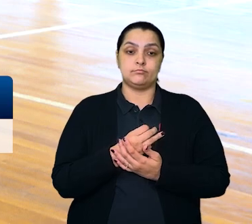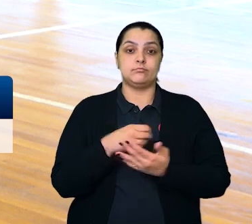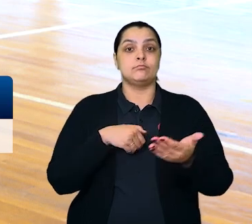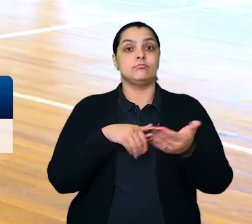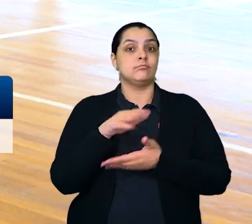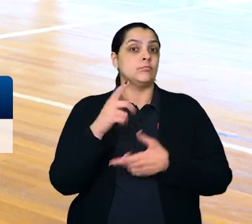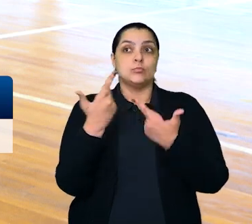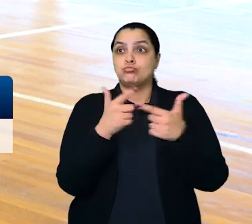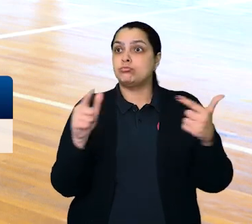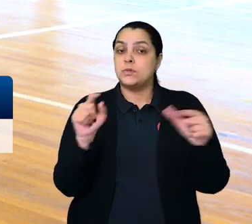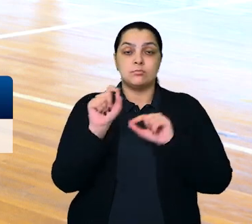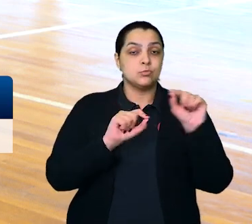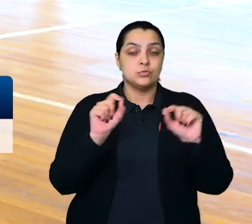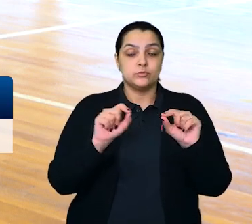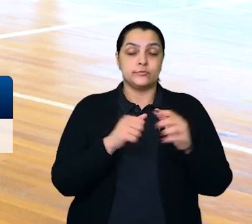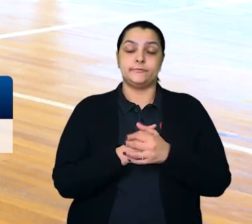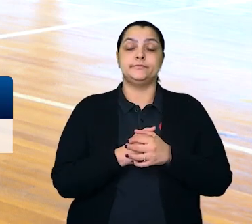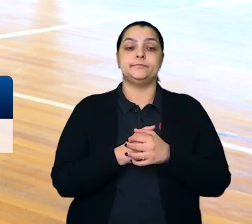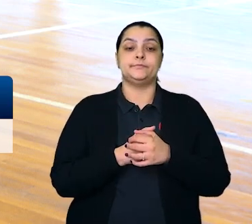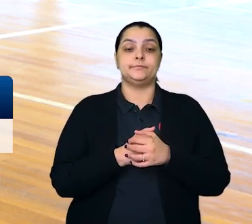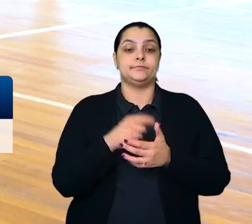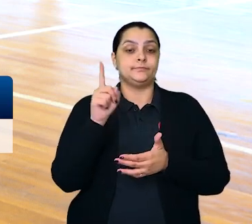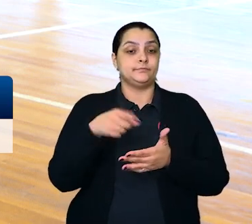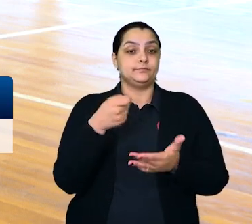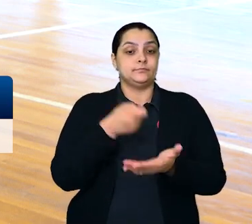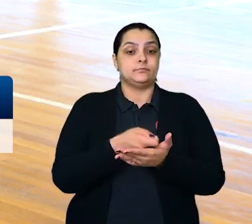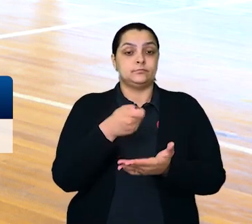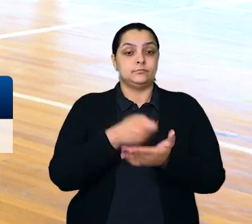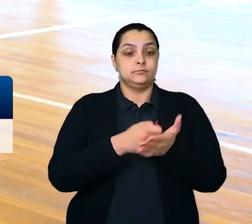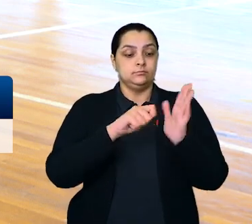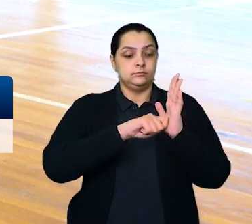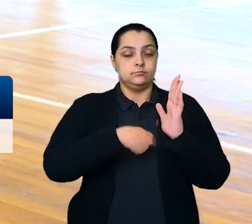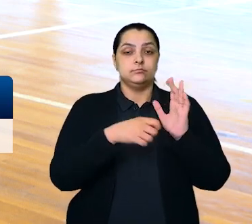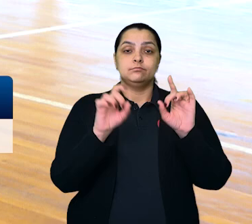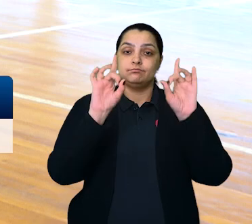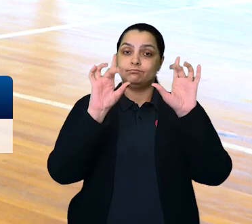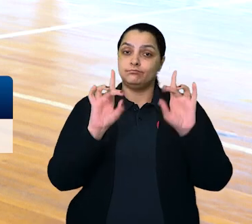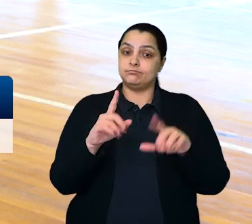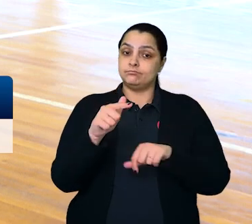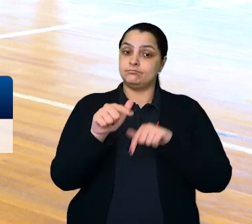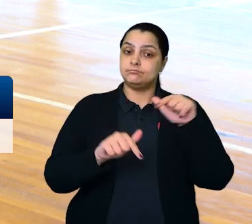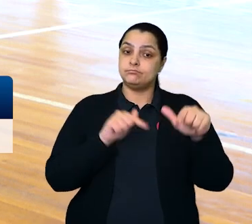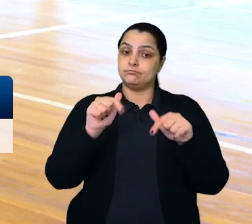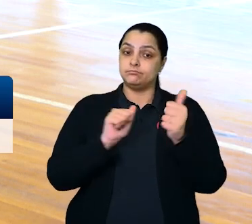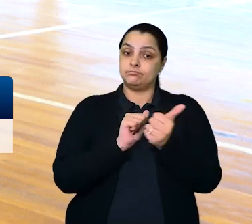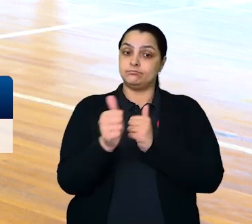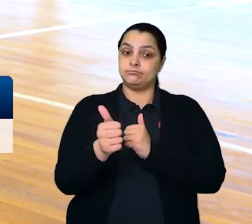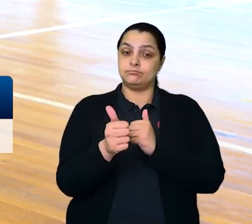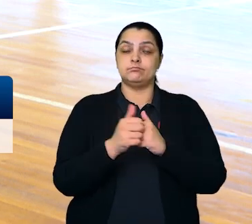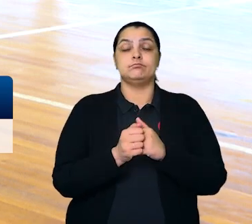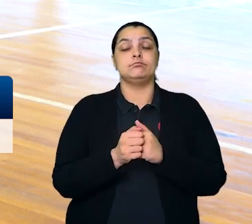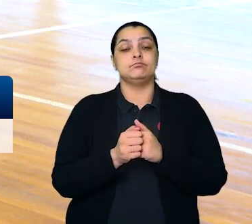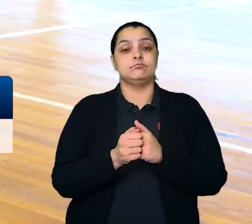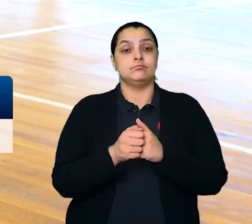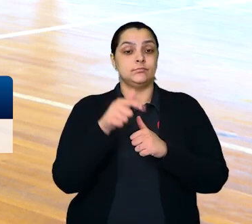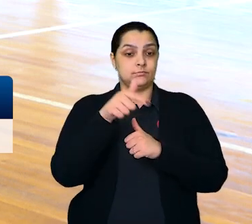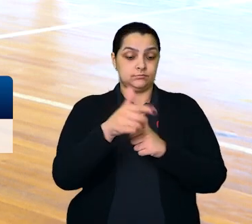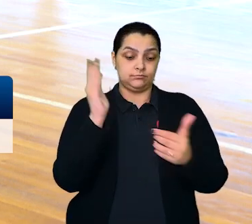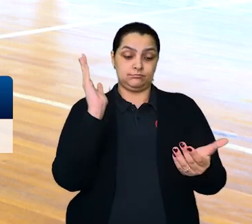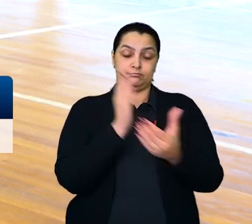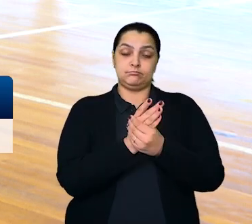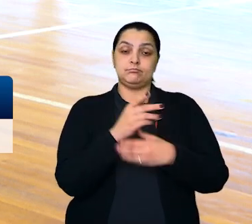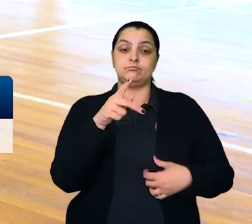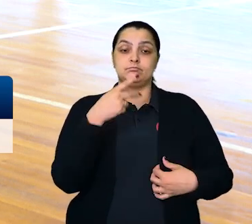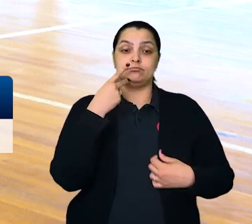dispensa imotivada. A reparação é obrigatória nos contratos especiais de trabalho desportivos. Na ação, o